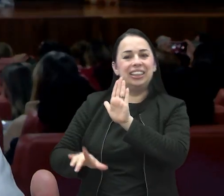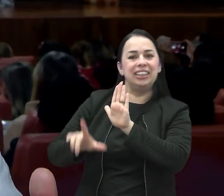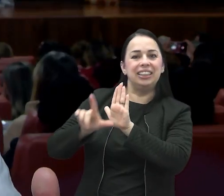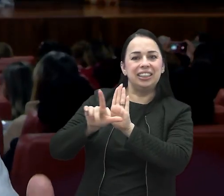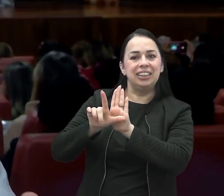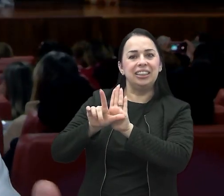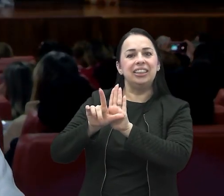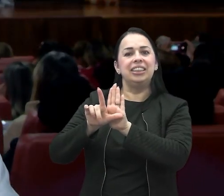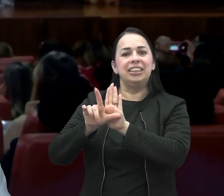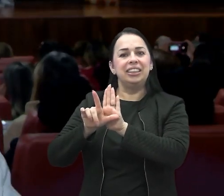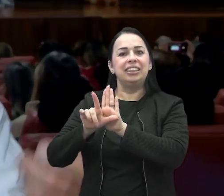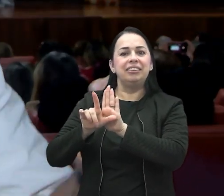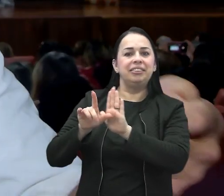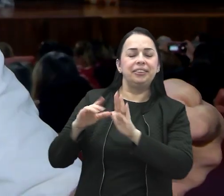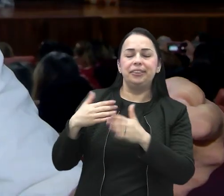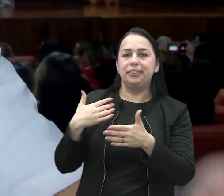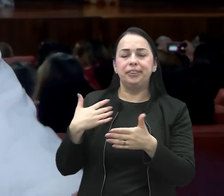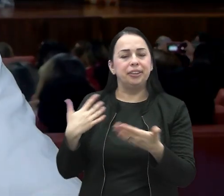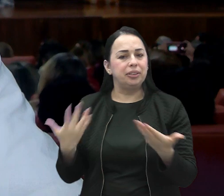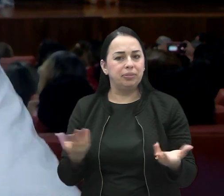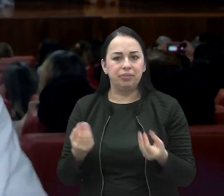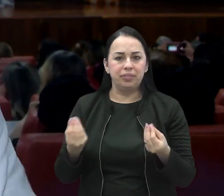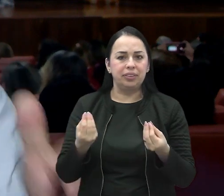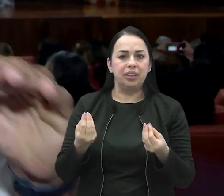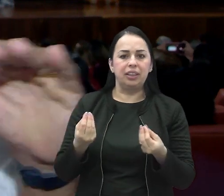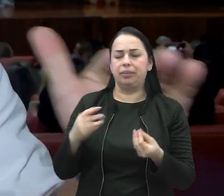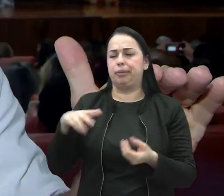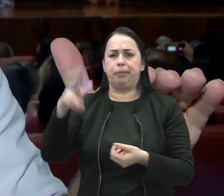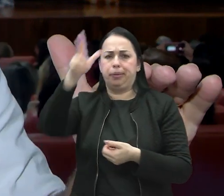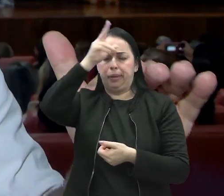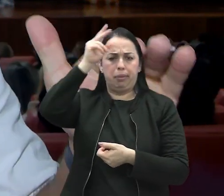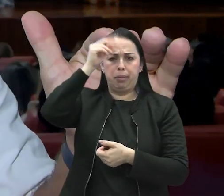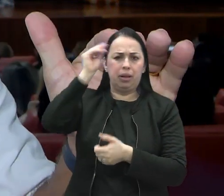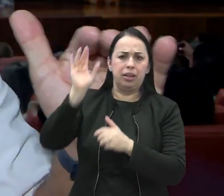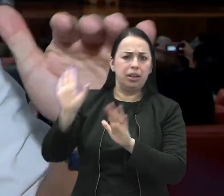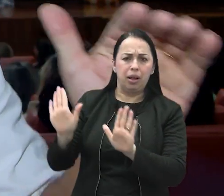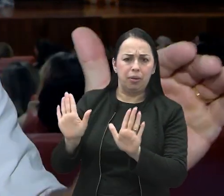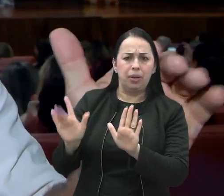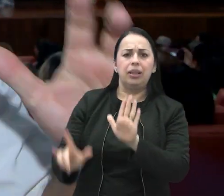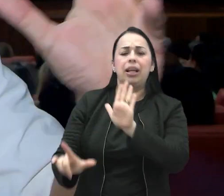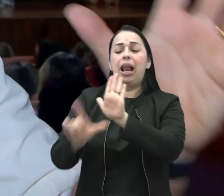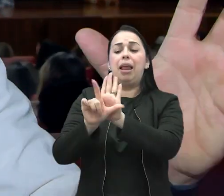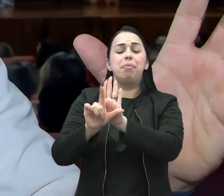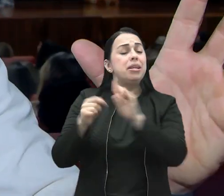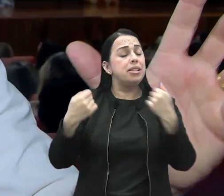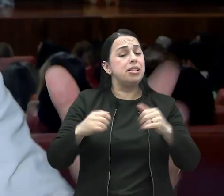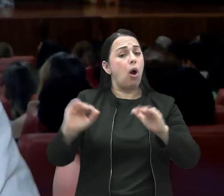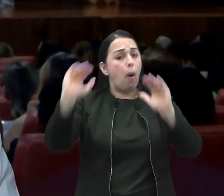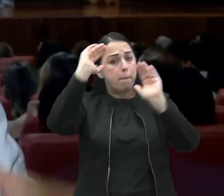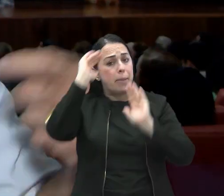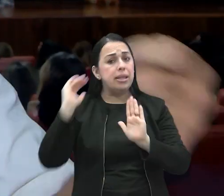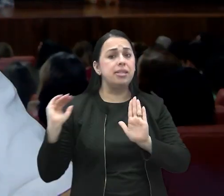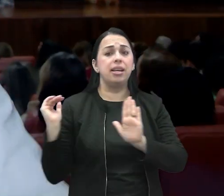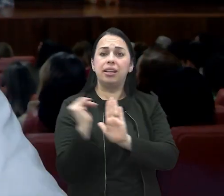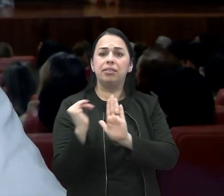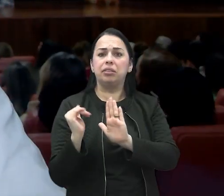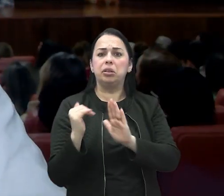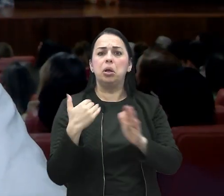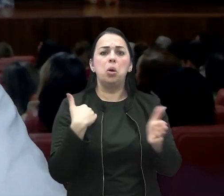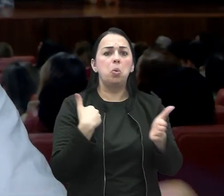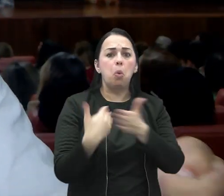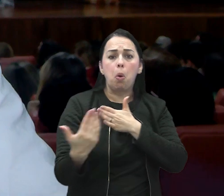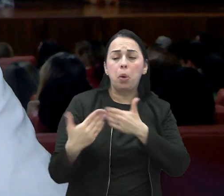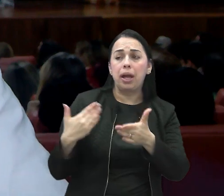vezes elas, depois de colocada, independente da gestão de prefeito que esteja, ela tem que ser